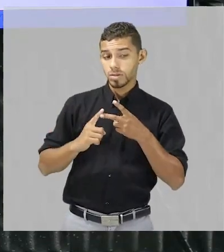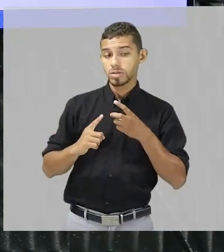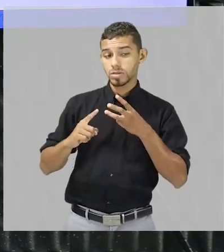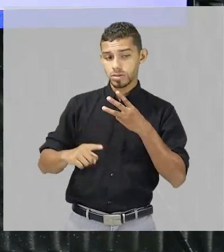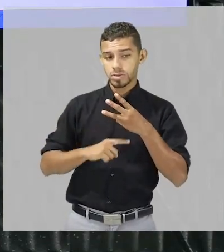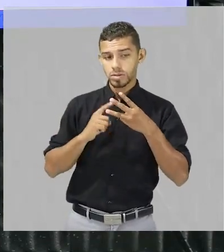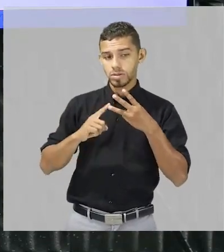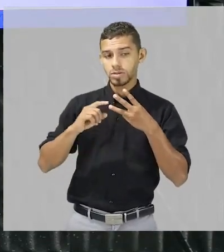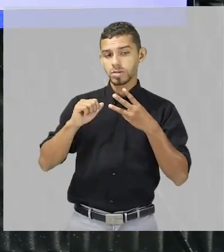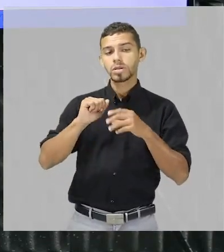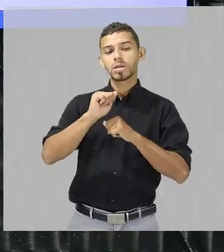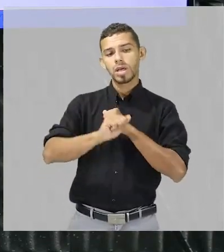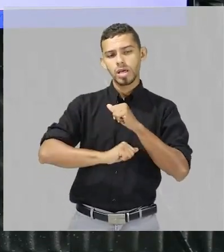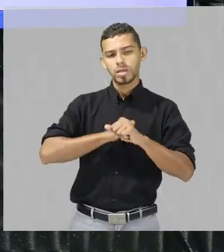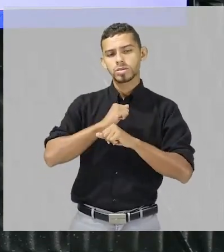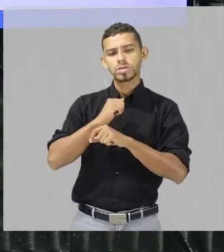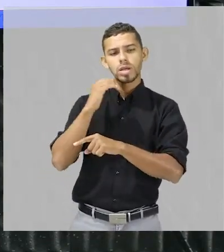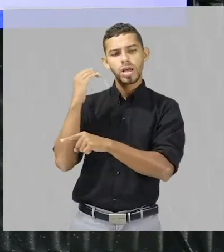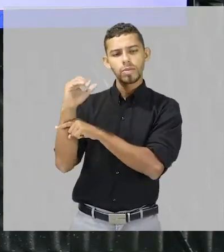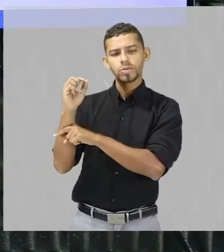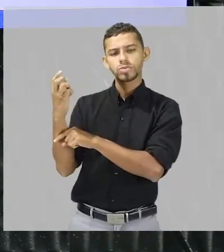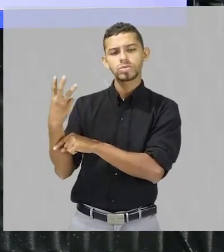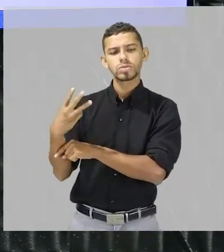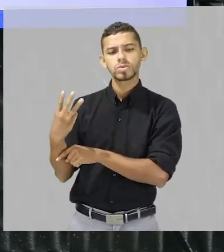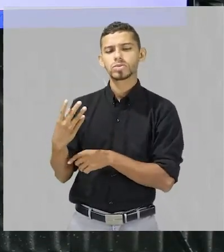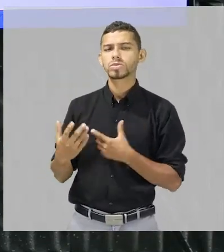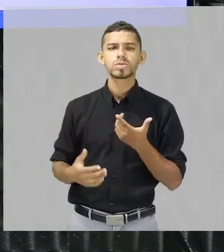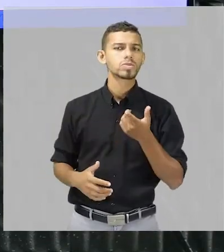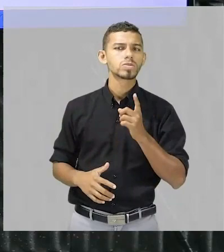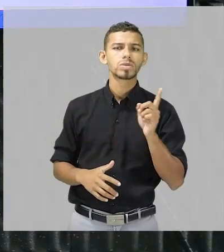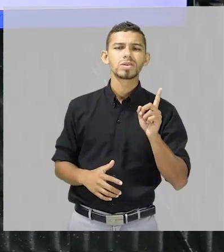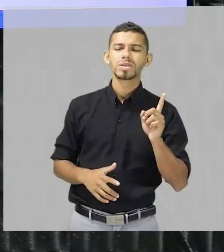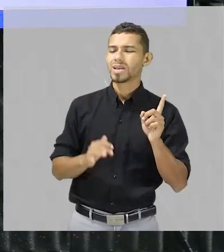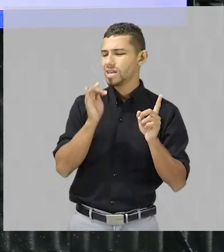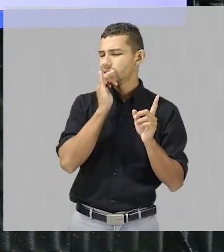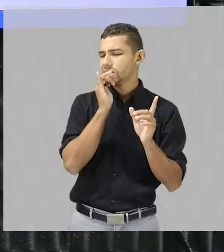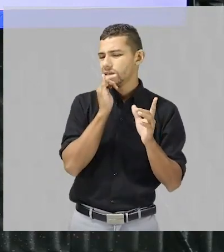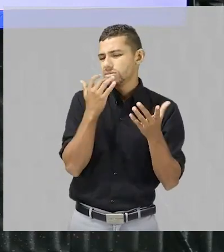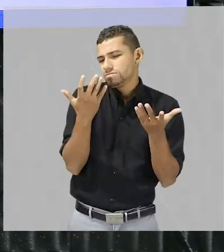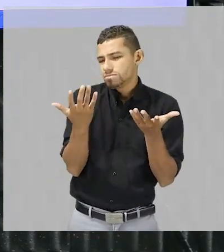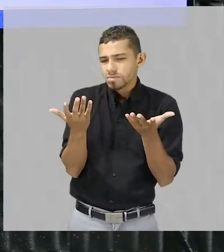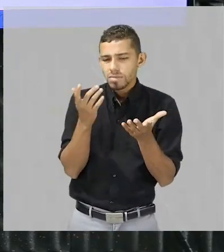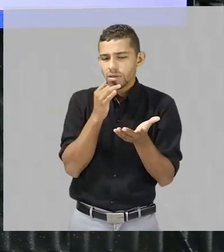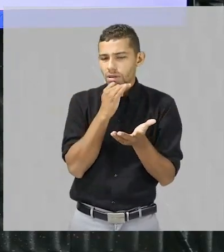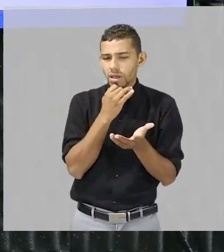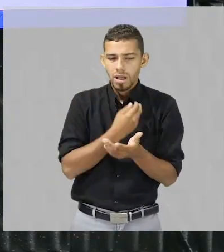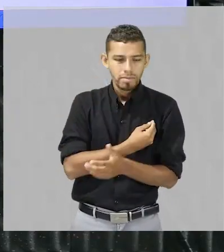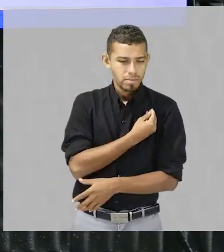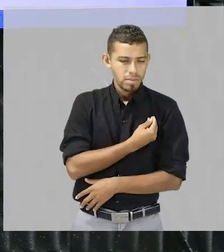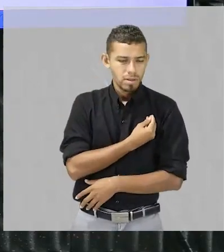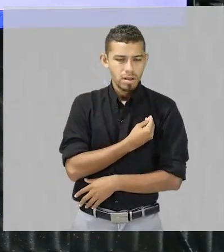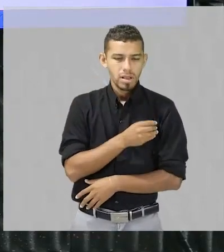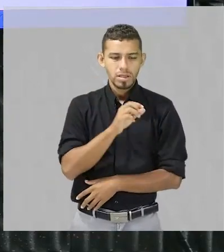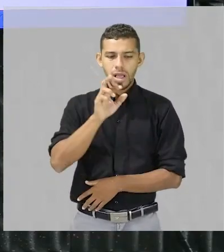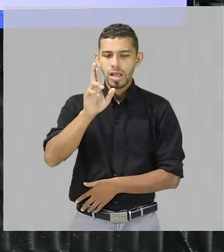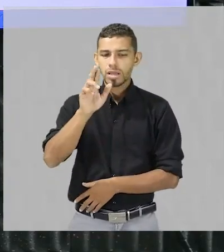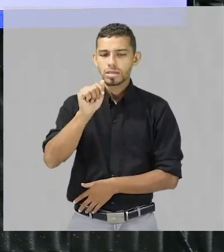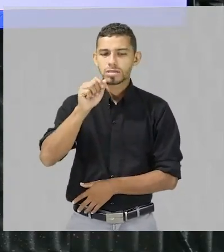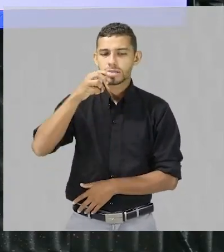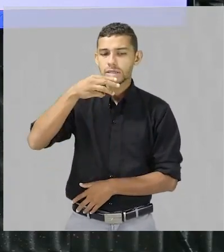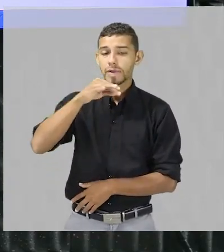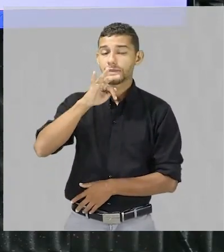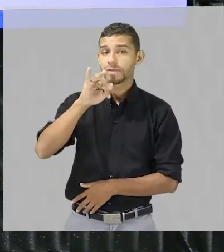carbonos terciários, também não, né? Vai estar muito relacionado com a presença da